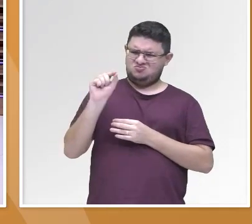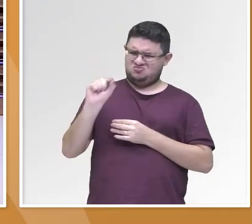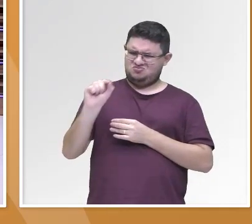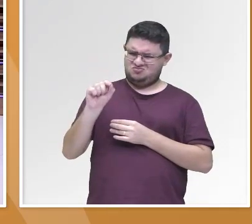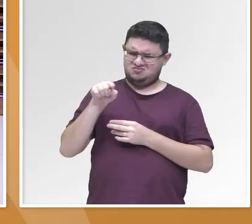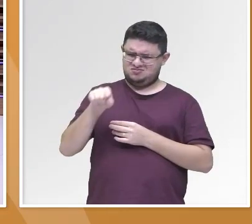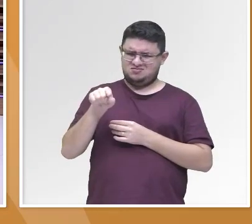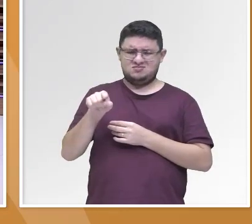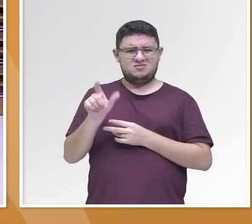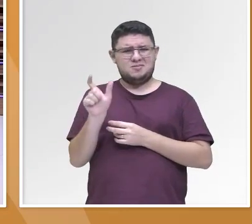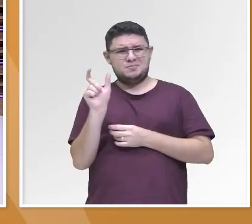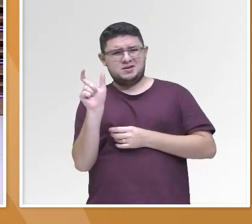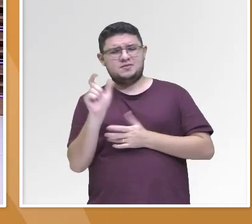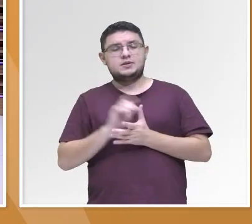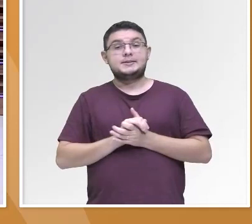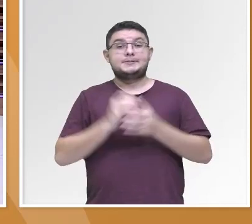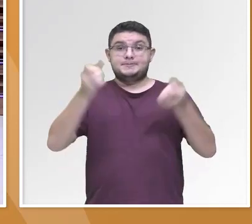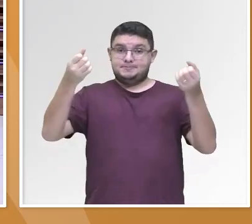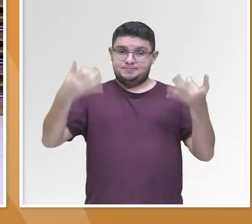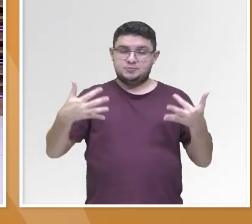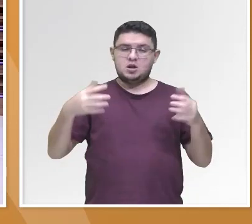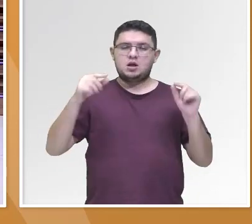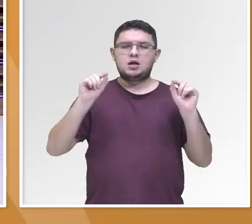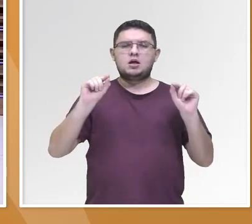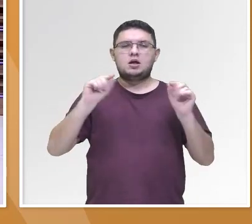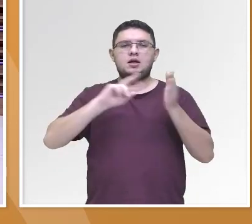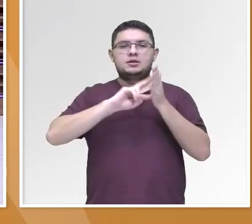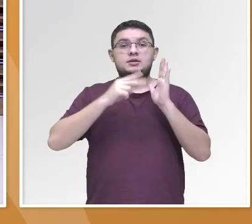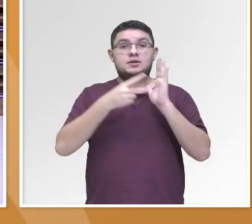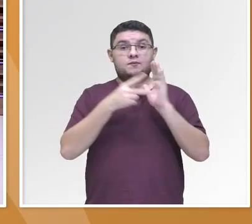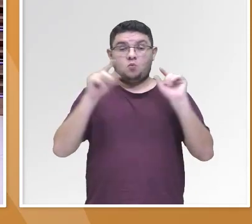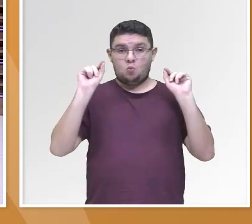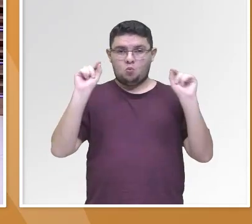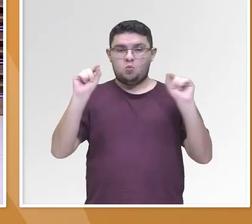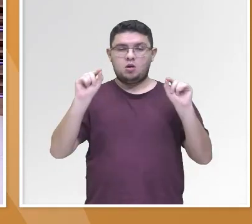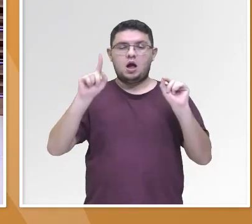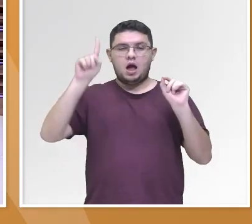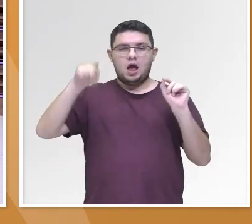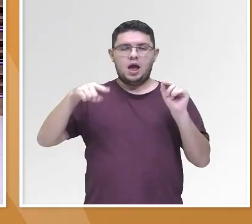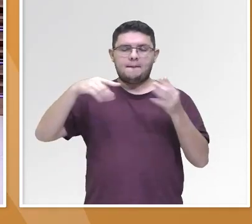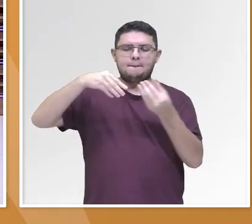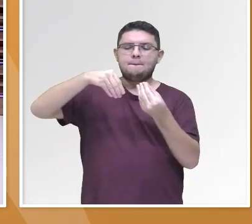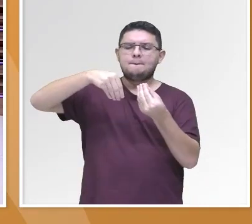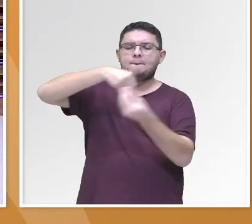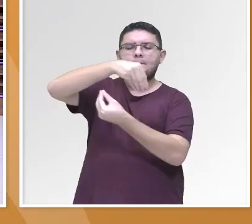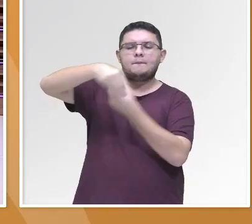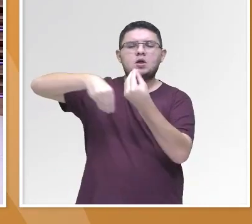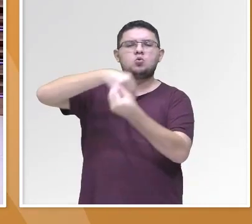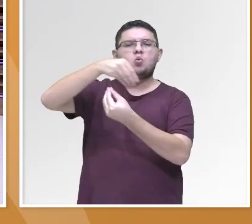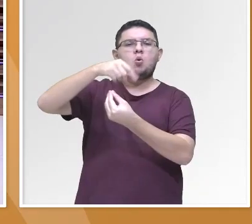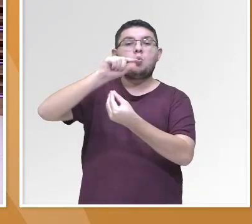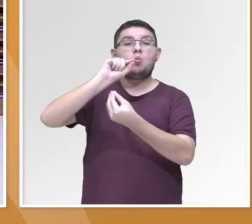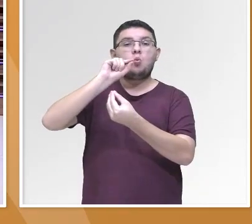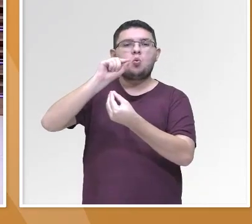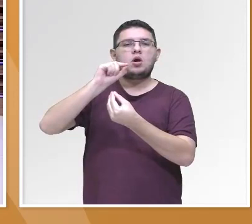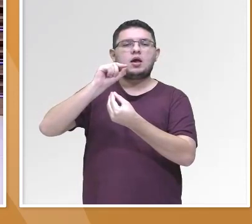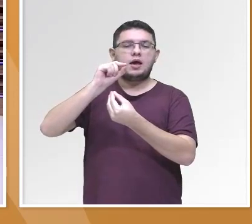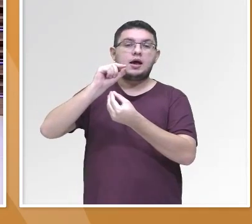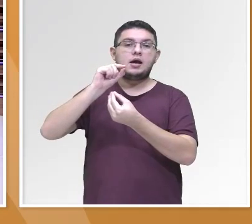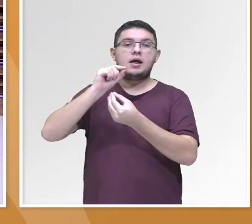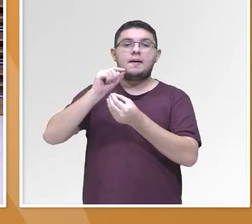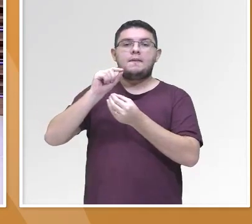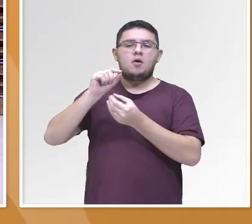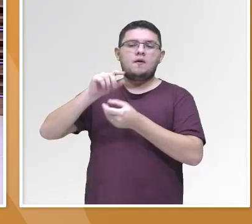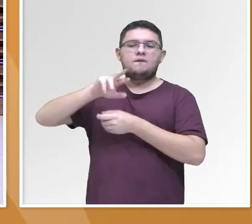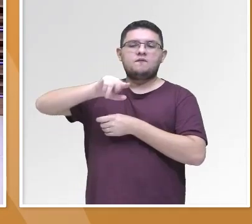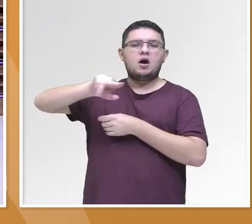em miscigenação, você tem que ter em mente que nós estamos falando do processo de mistura de etnias diferentes,